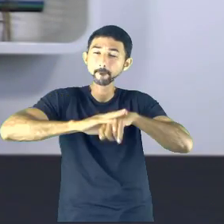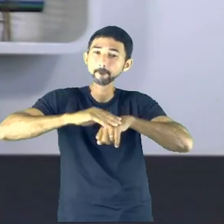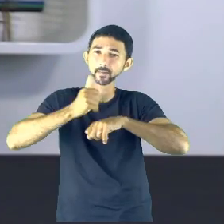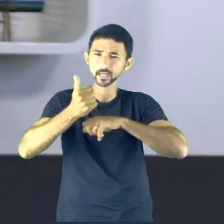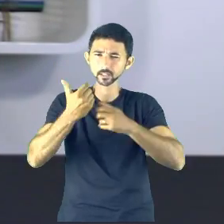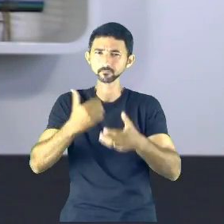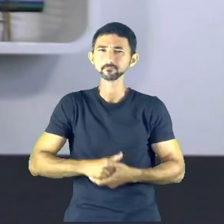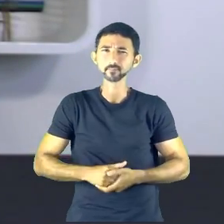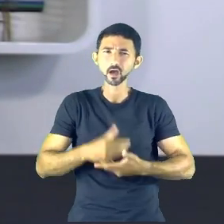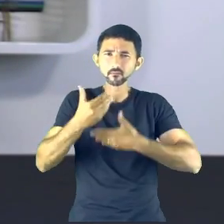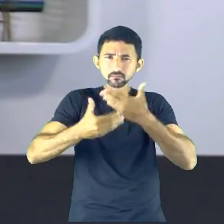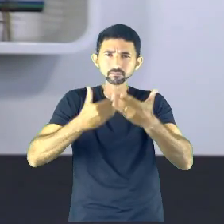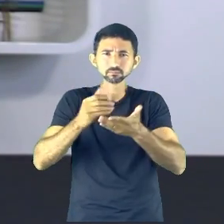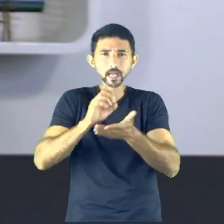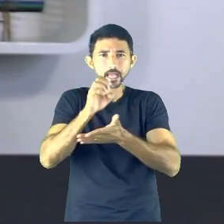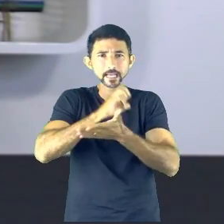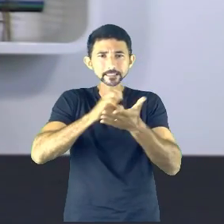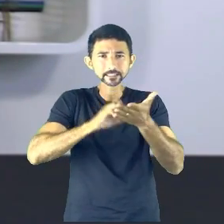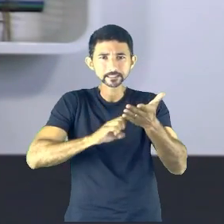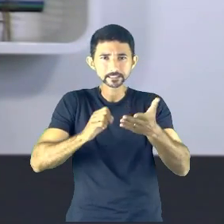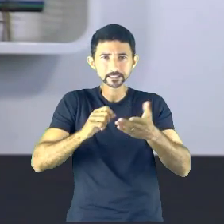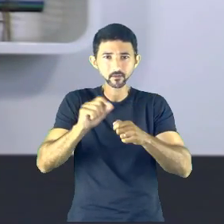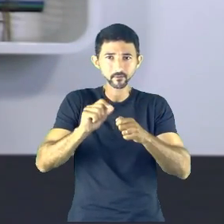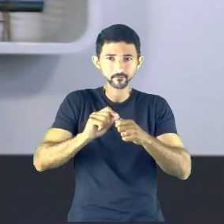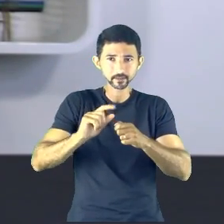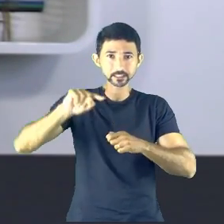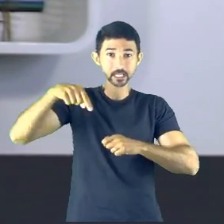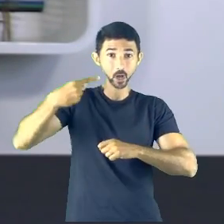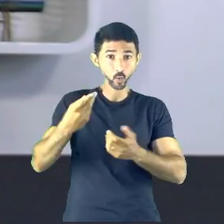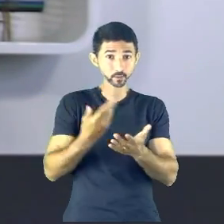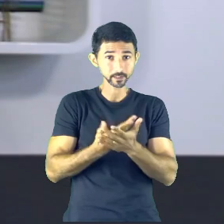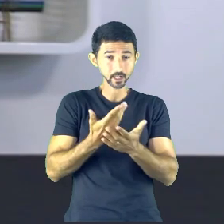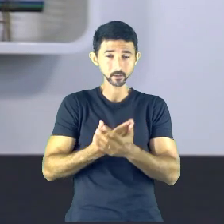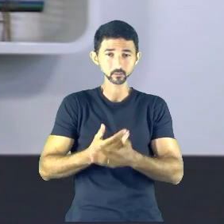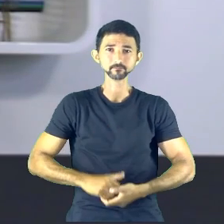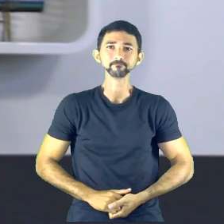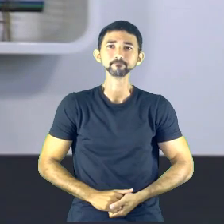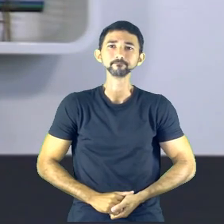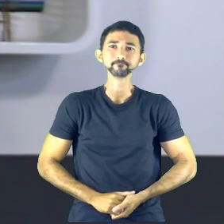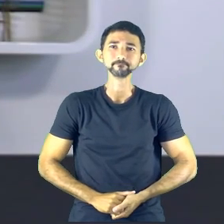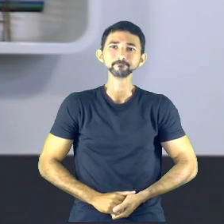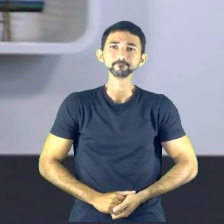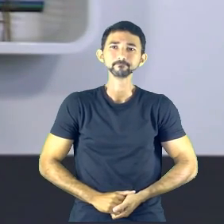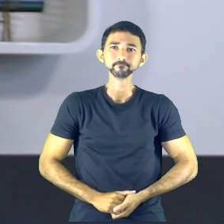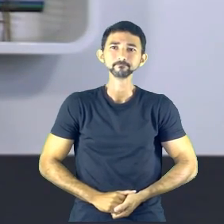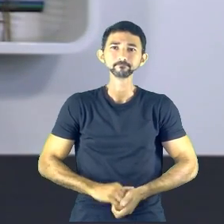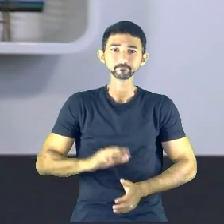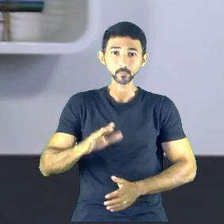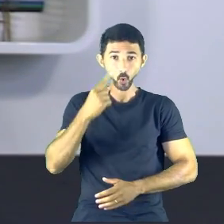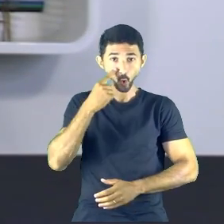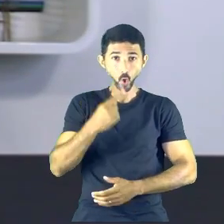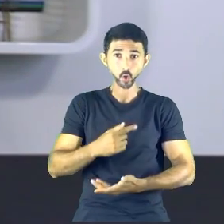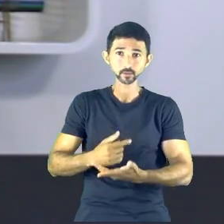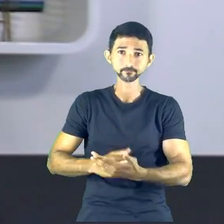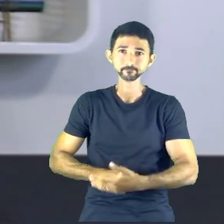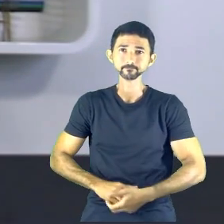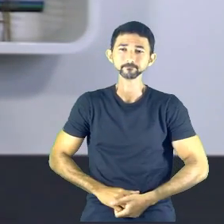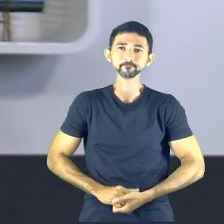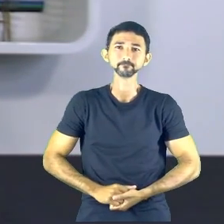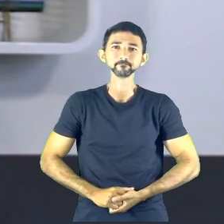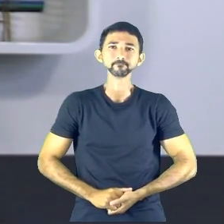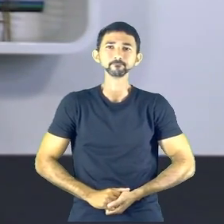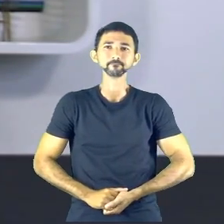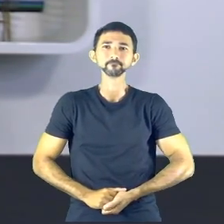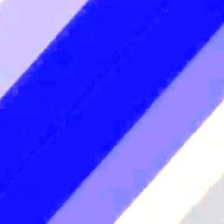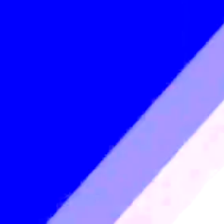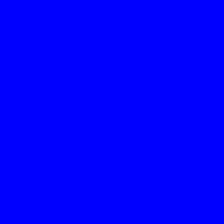gente mais preparado ainda, né? Para poder fazer os exercícios que nós faremos na aula da semana que vem. Tá bom, galerinha? Então se ligue aqui